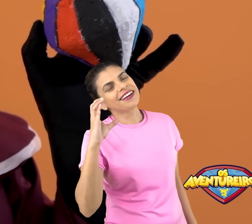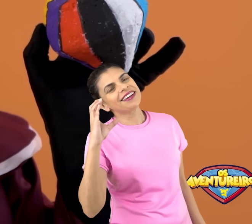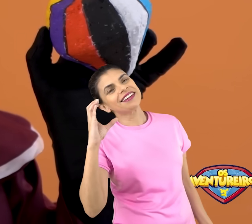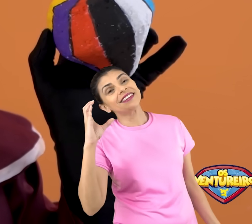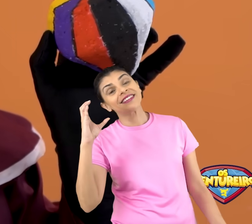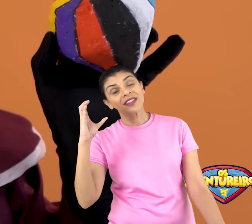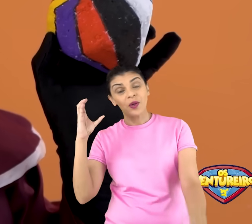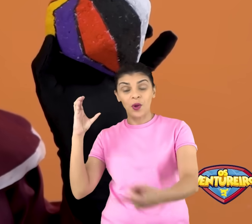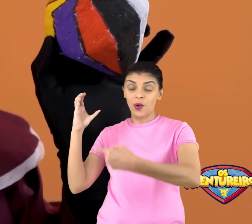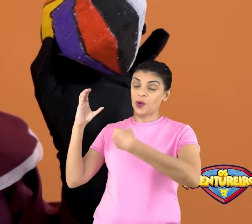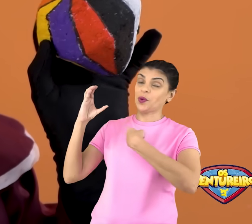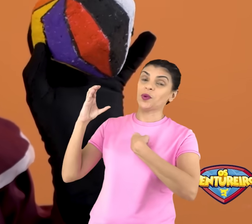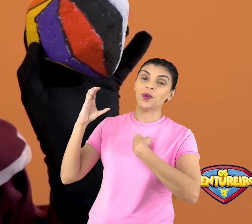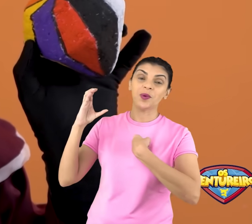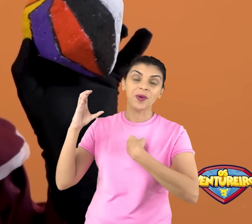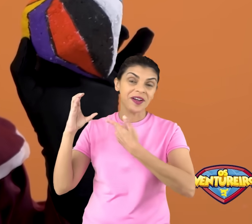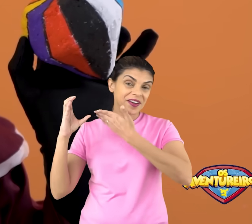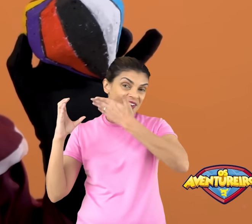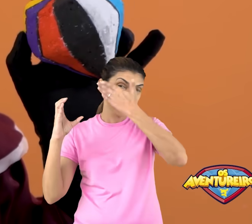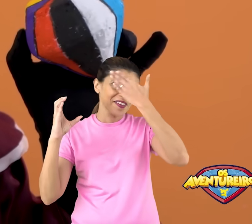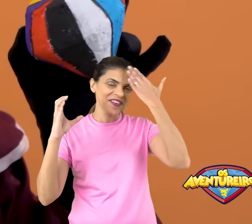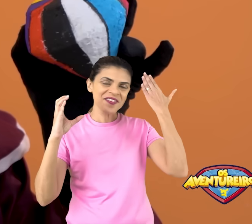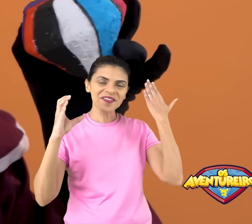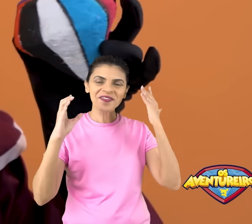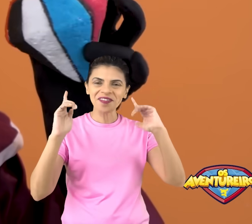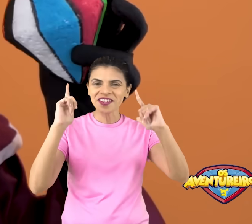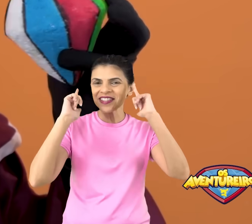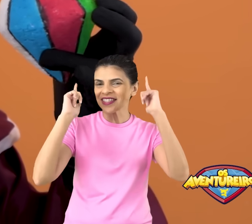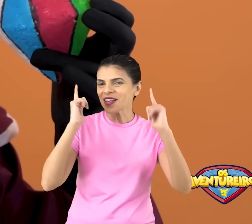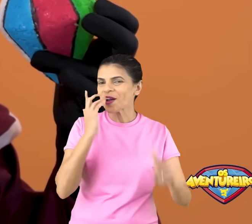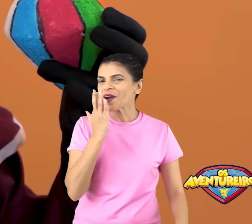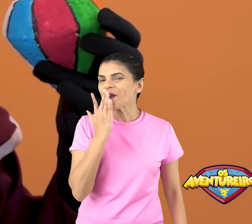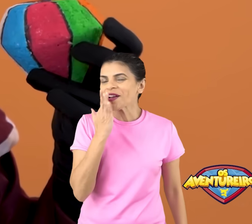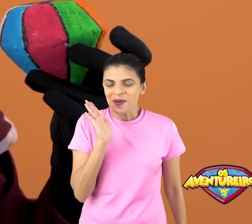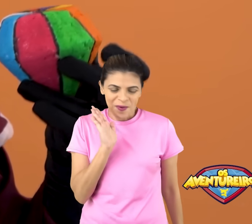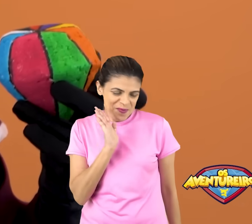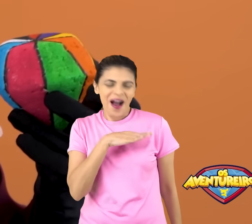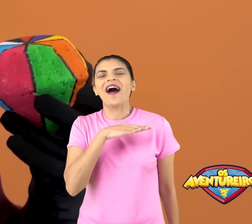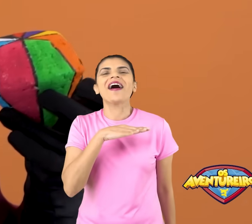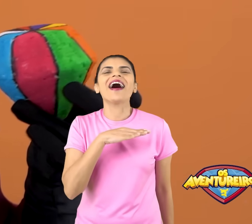Agora eu sou a aventureira colorida do mal.